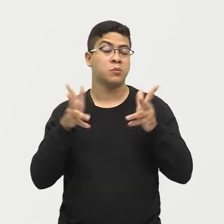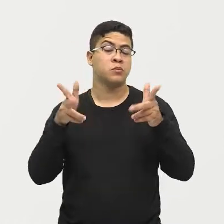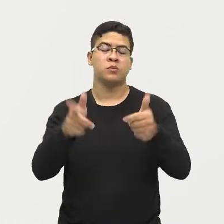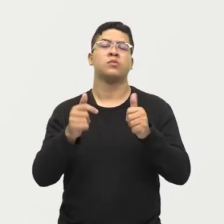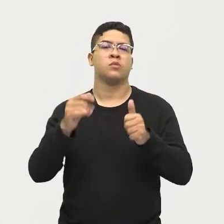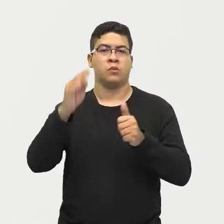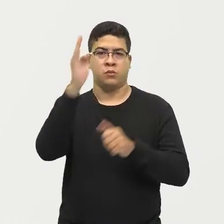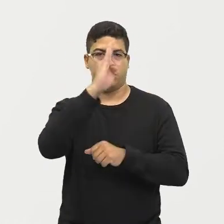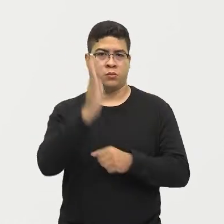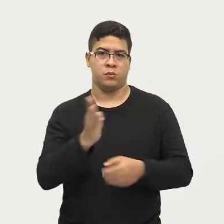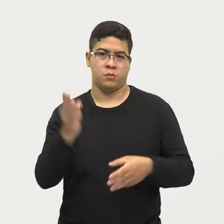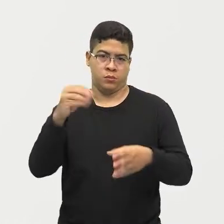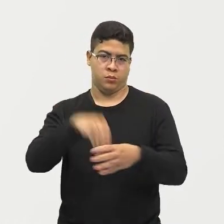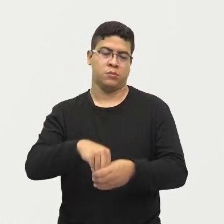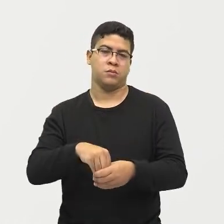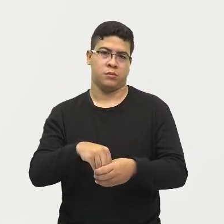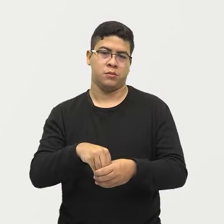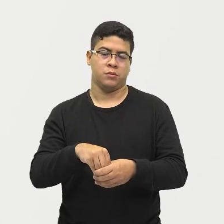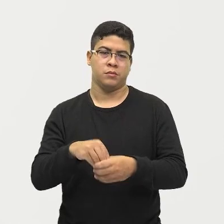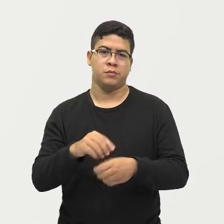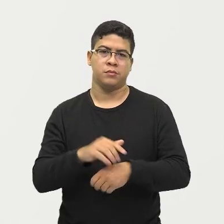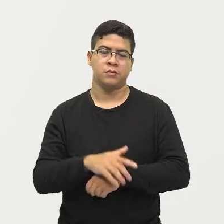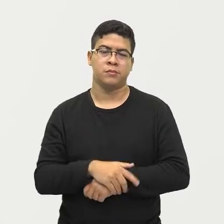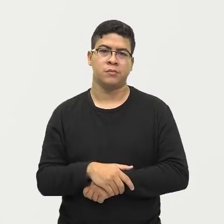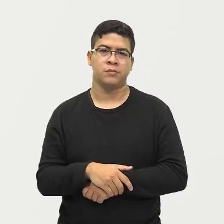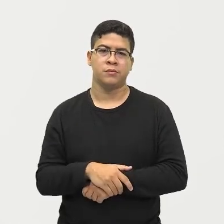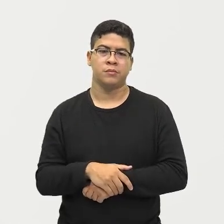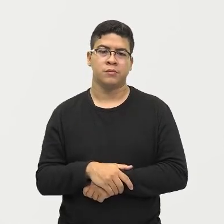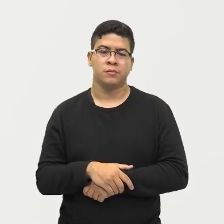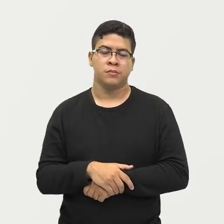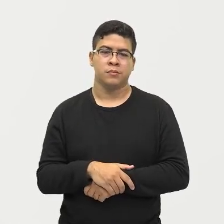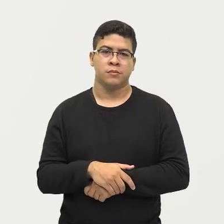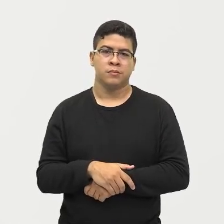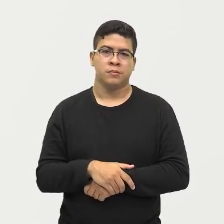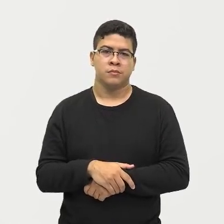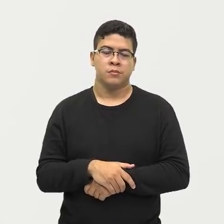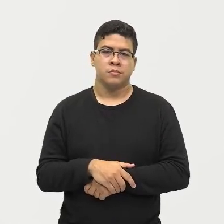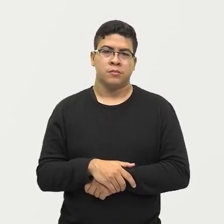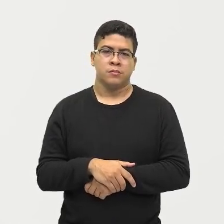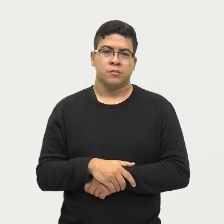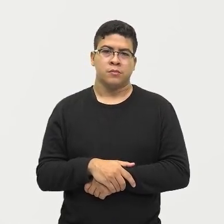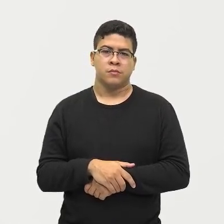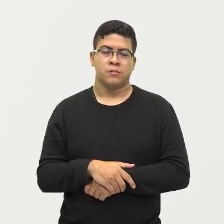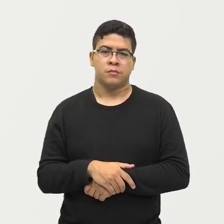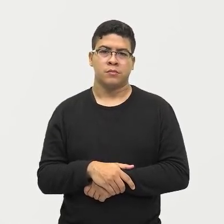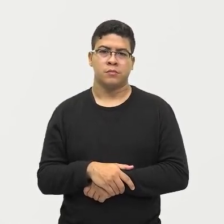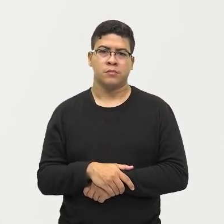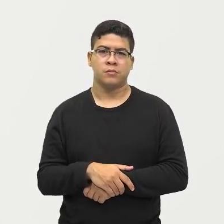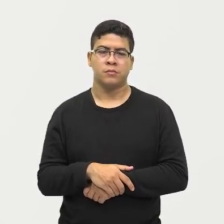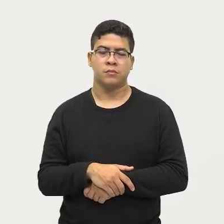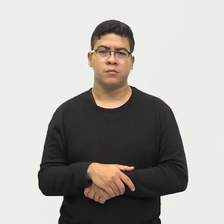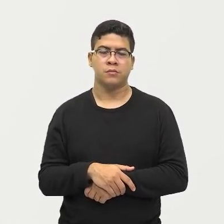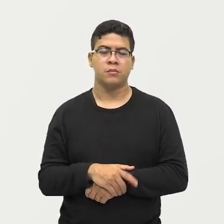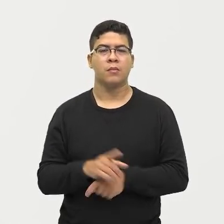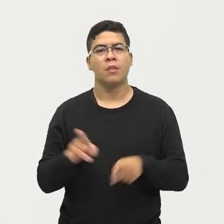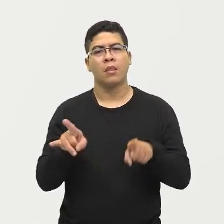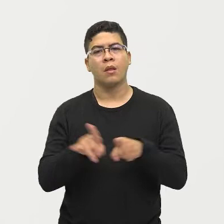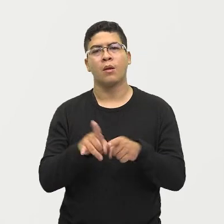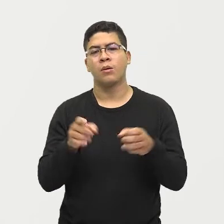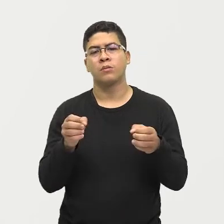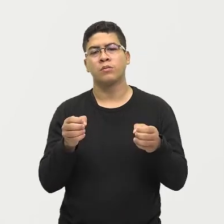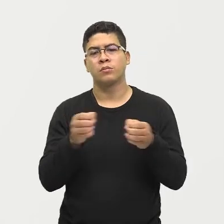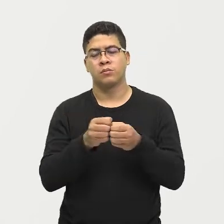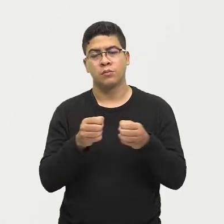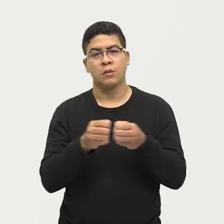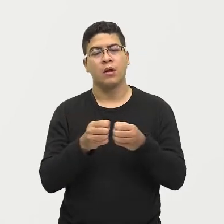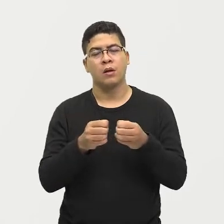criação dessa língua brasileira própria. Muito bem. O que mais é que nós podemos falar? Além da aproximação da fala e da